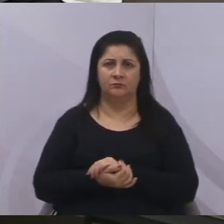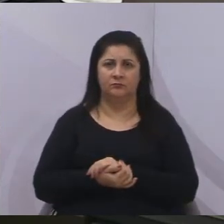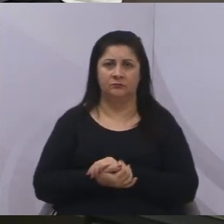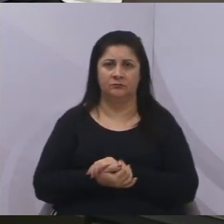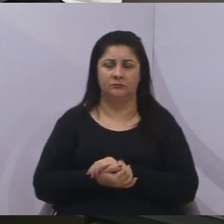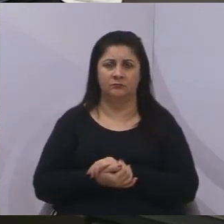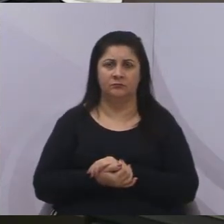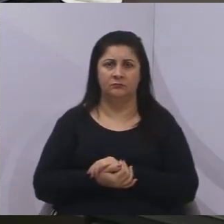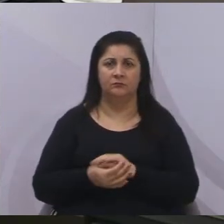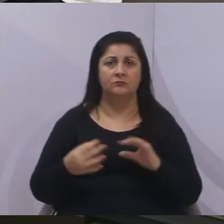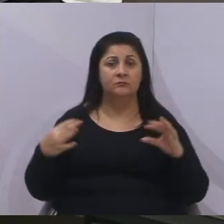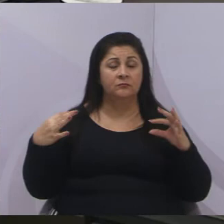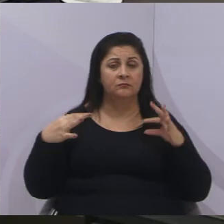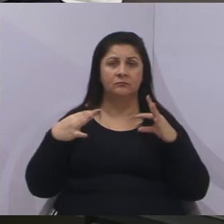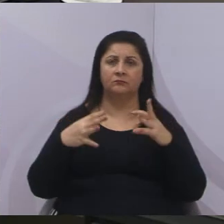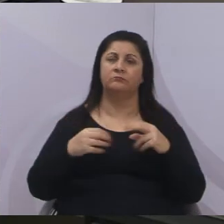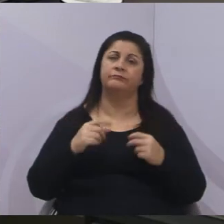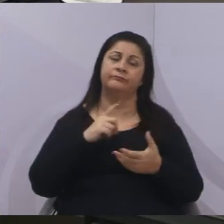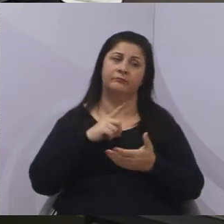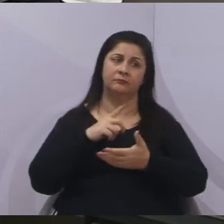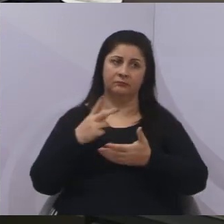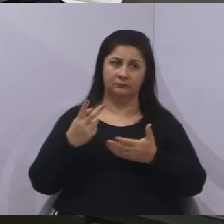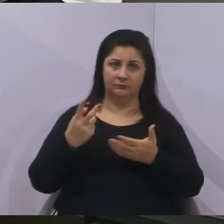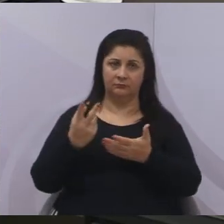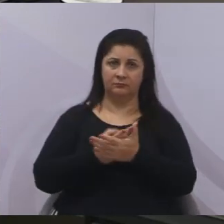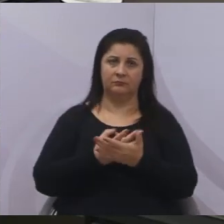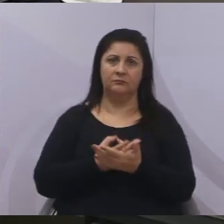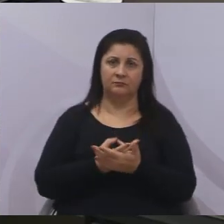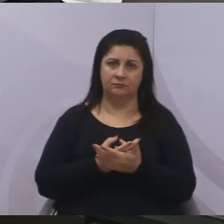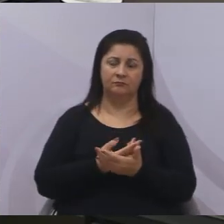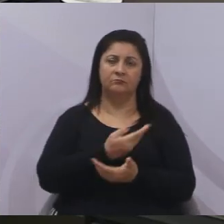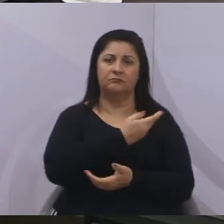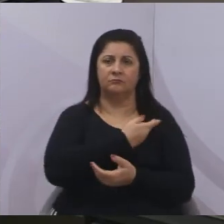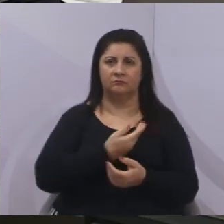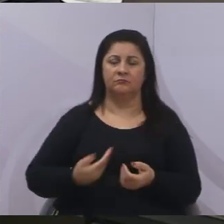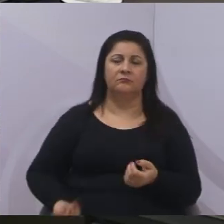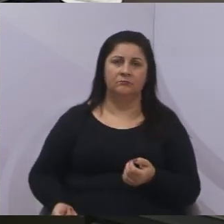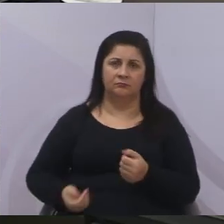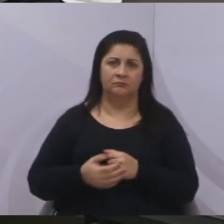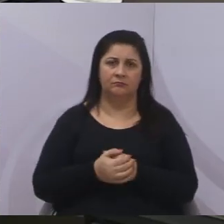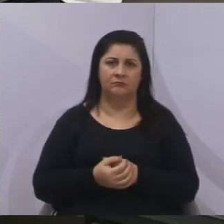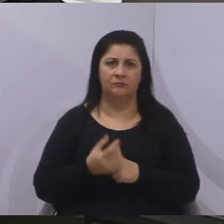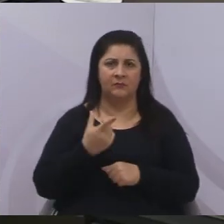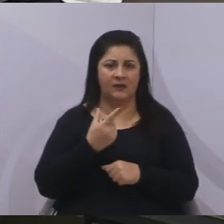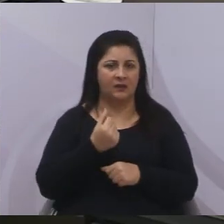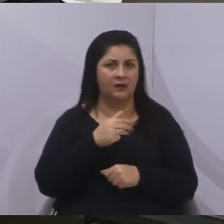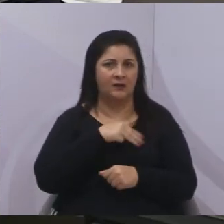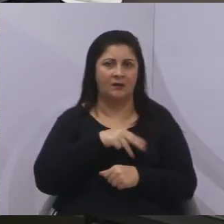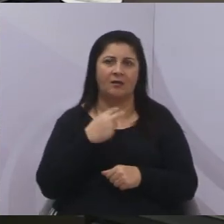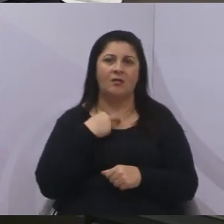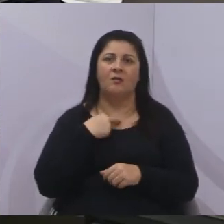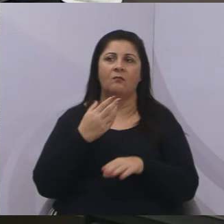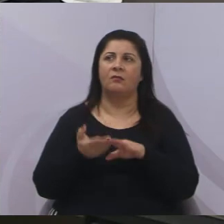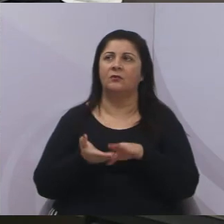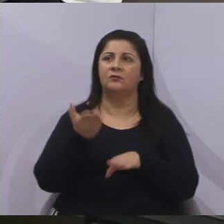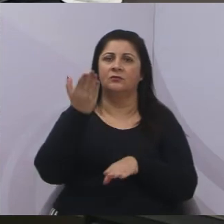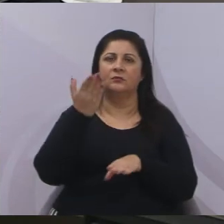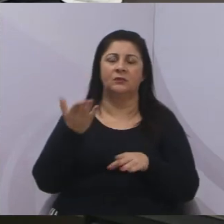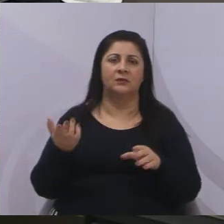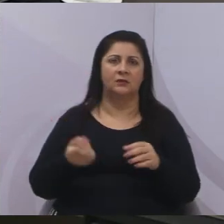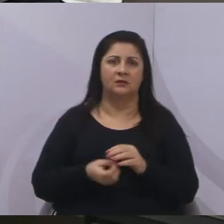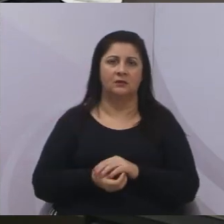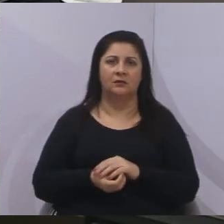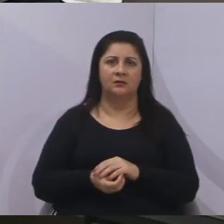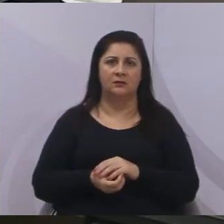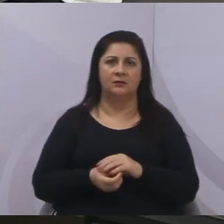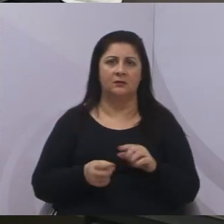eu acho que houve uma falha por parte do governo federal, de congelar salário, de não poder ter uma elevação, sendo